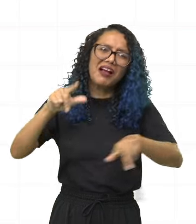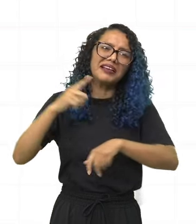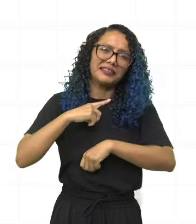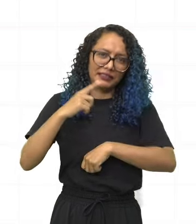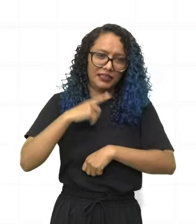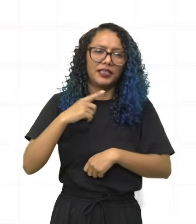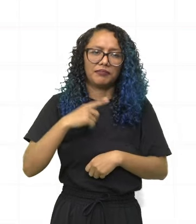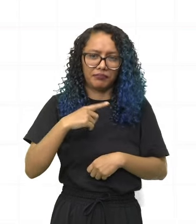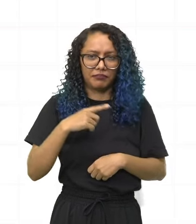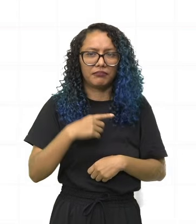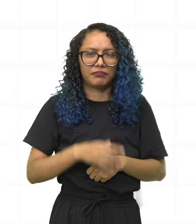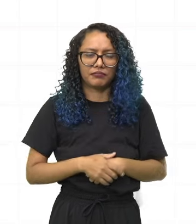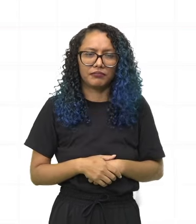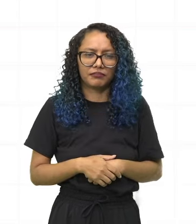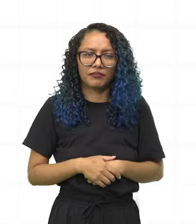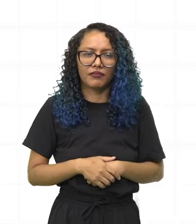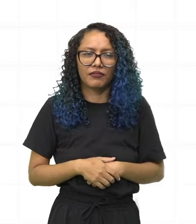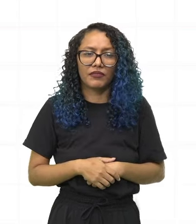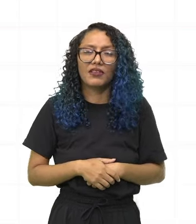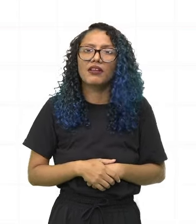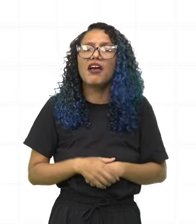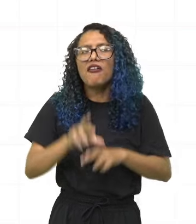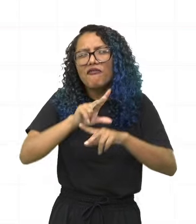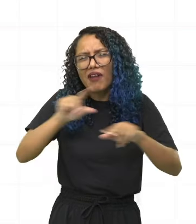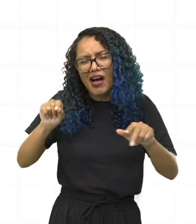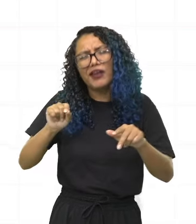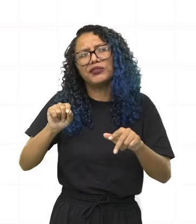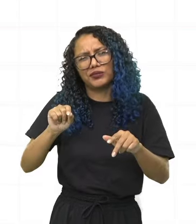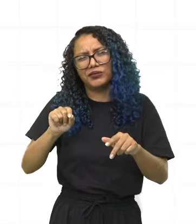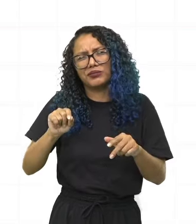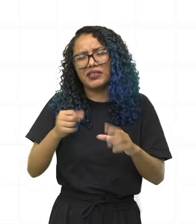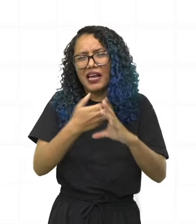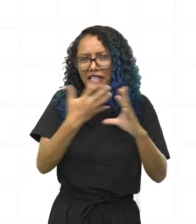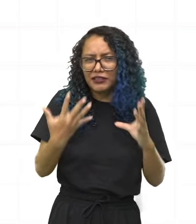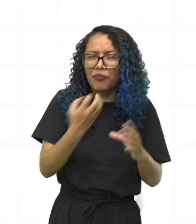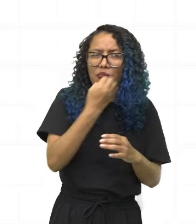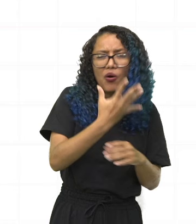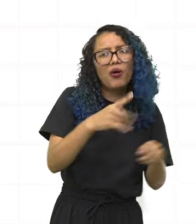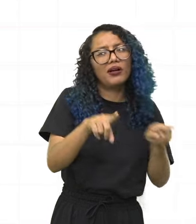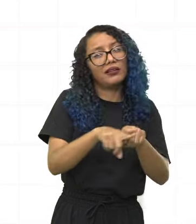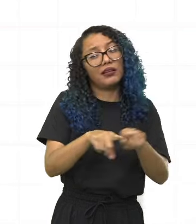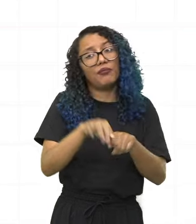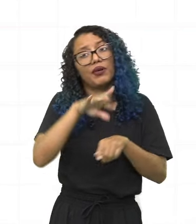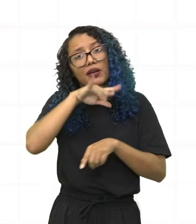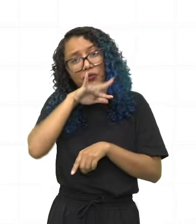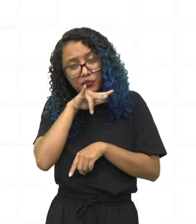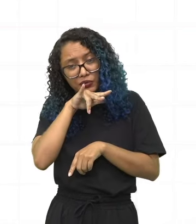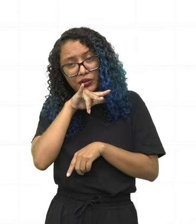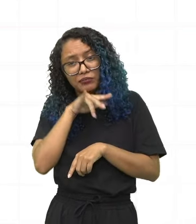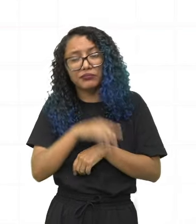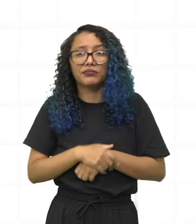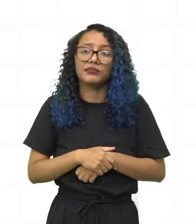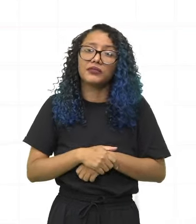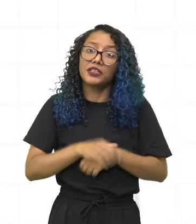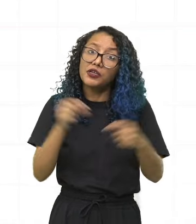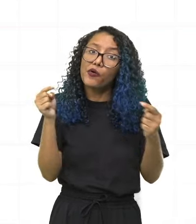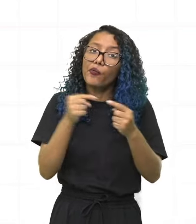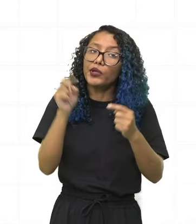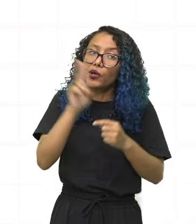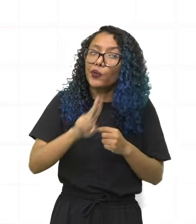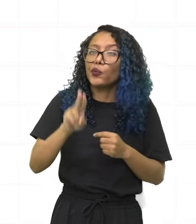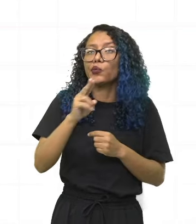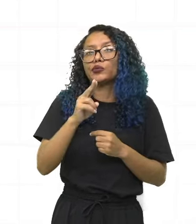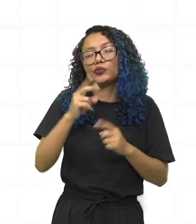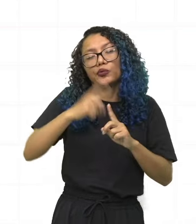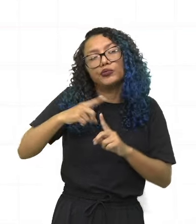questões que a gente tem aí com relação tanto à vantagem quanto à desvantagem dessas fontes de energia. Temos